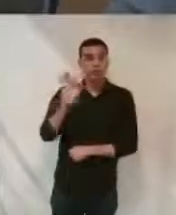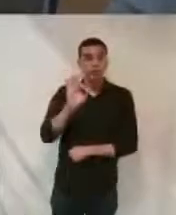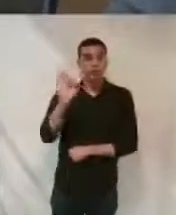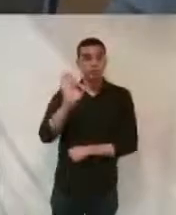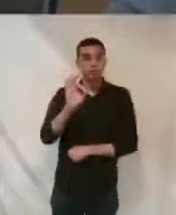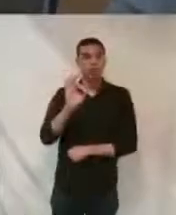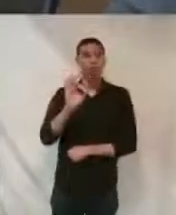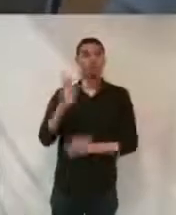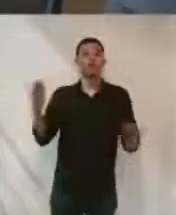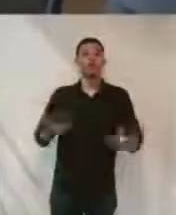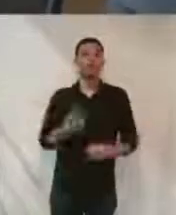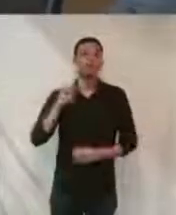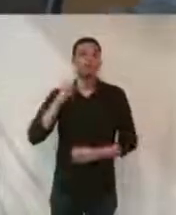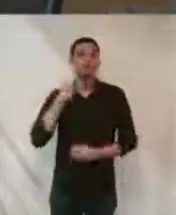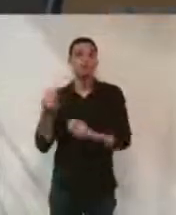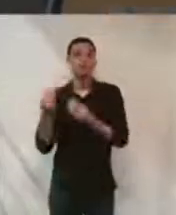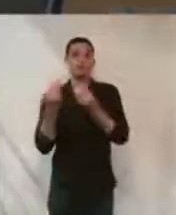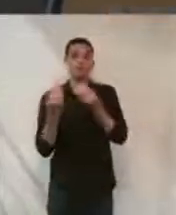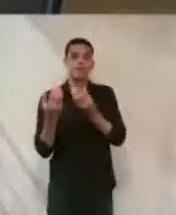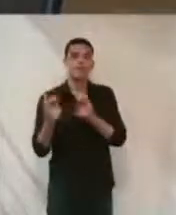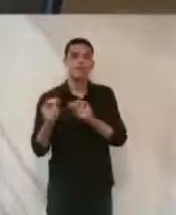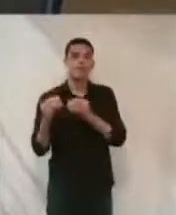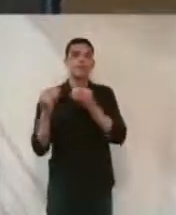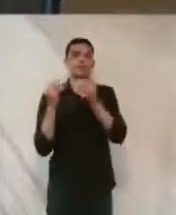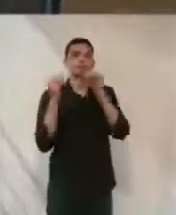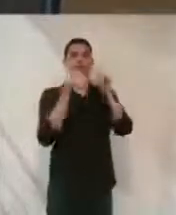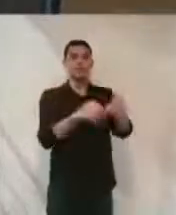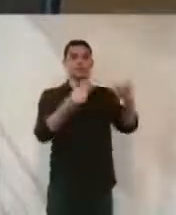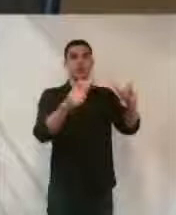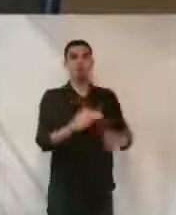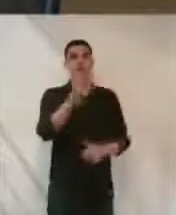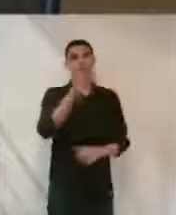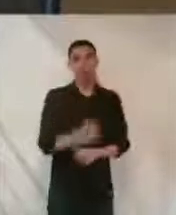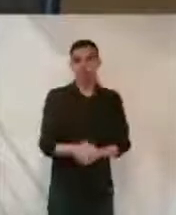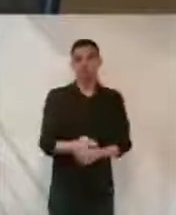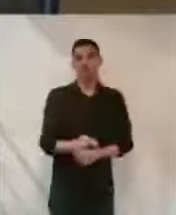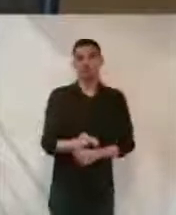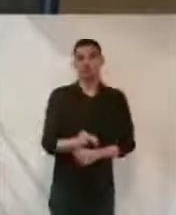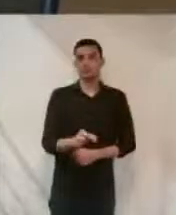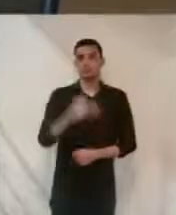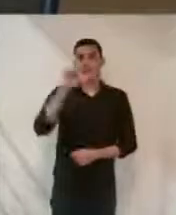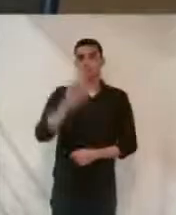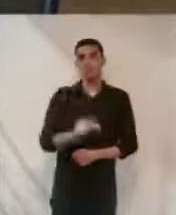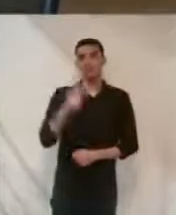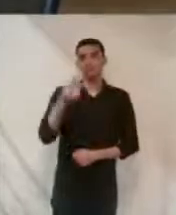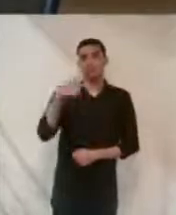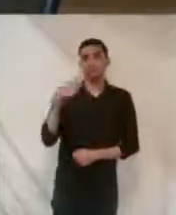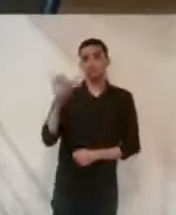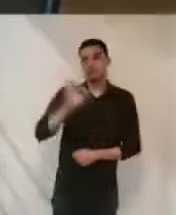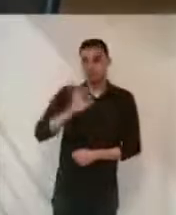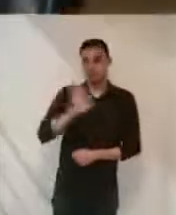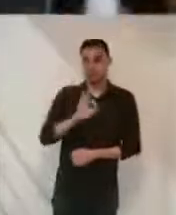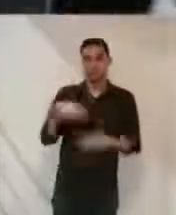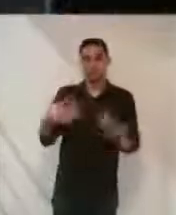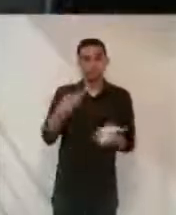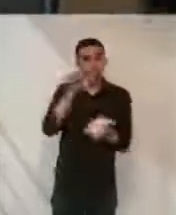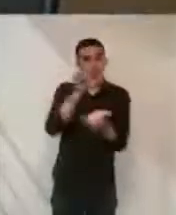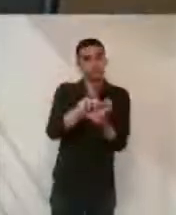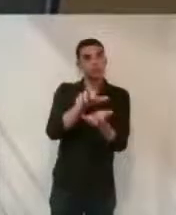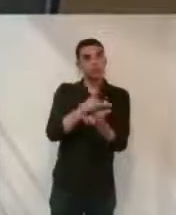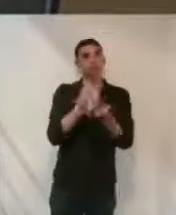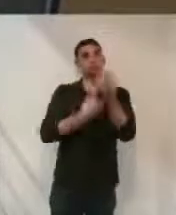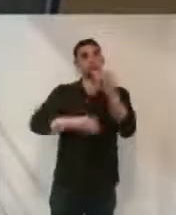destinação adequada, menos de 7%. Então, é uma realidade maravilhosa do estado de Pernambuco que